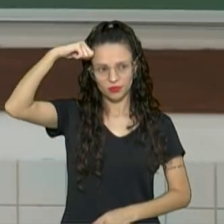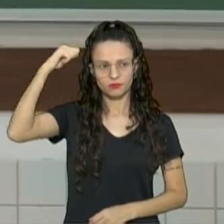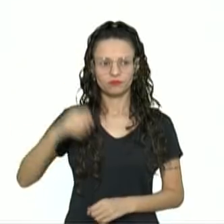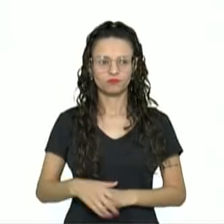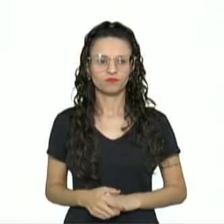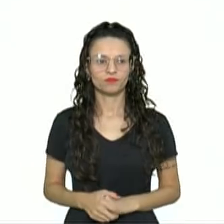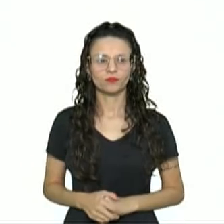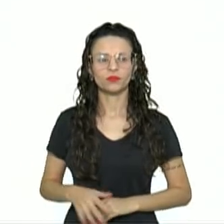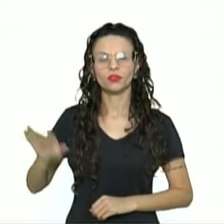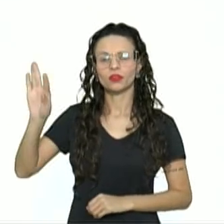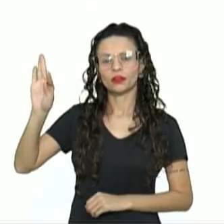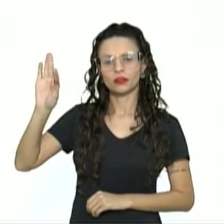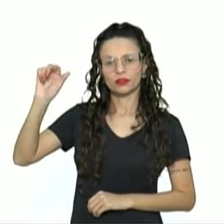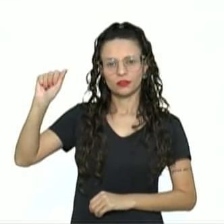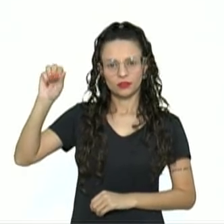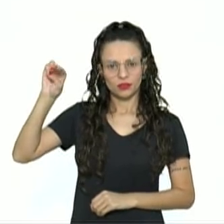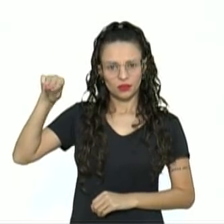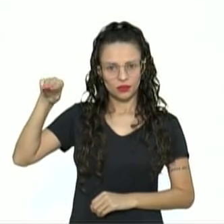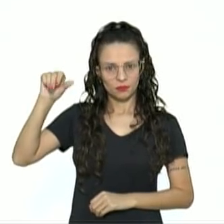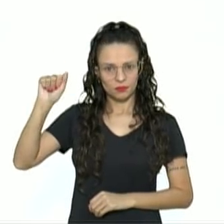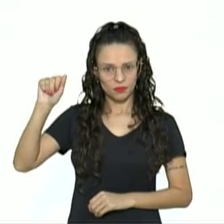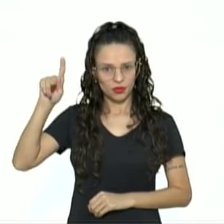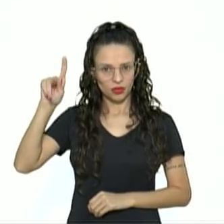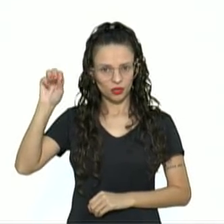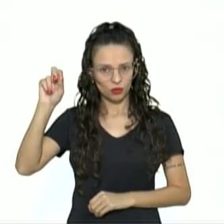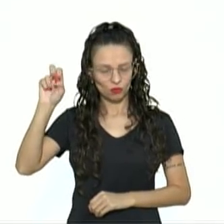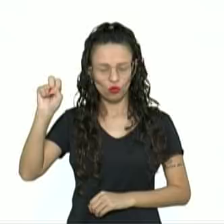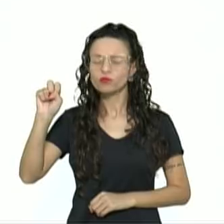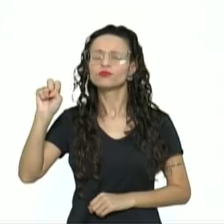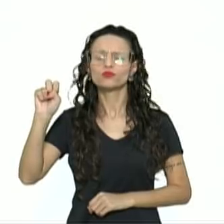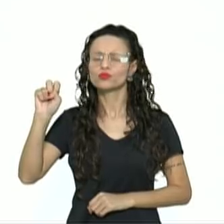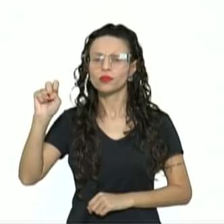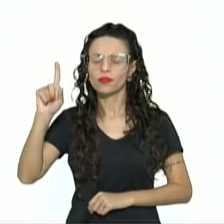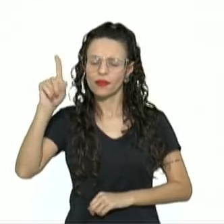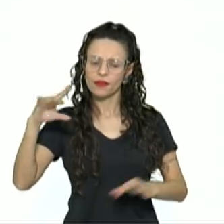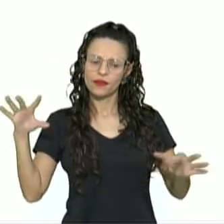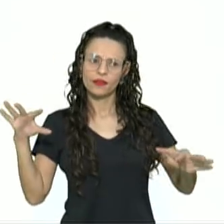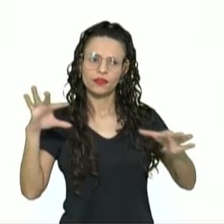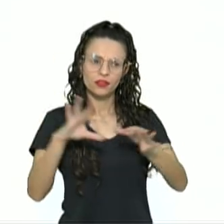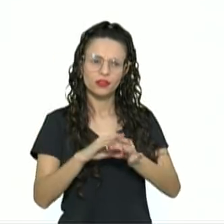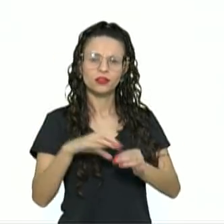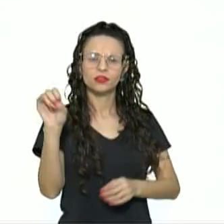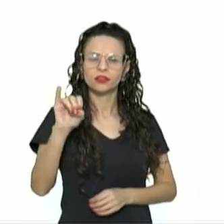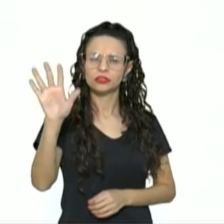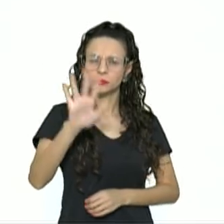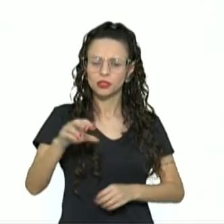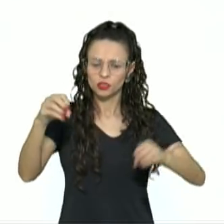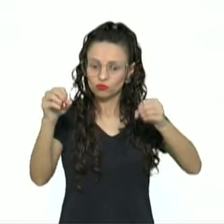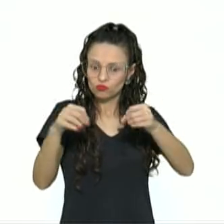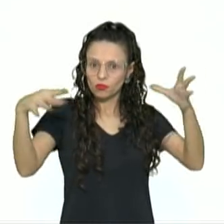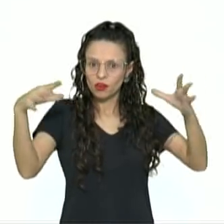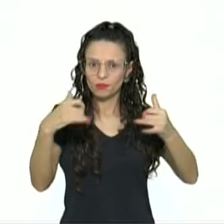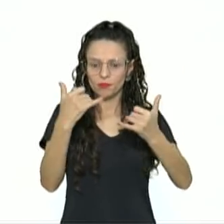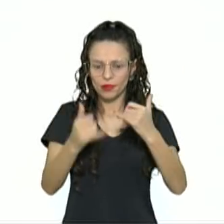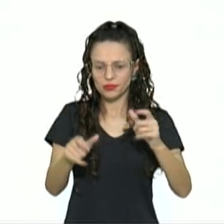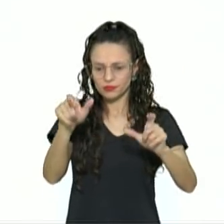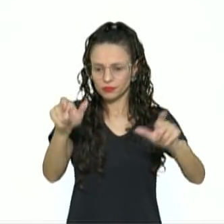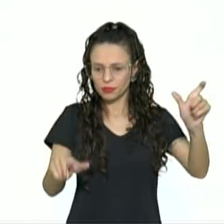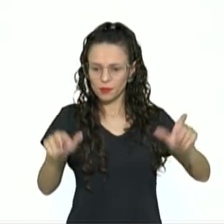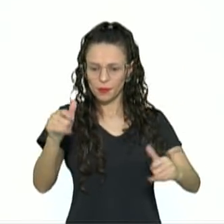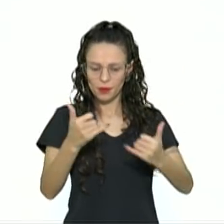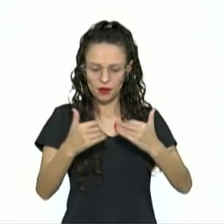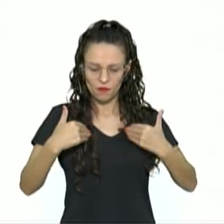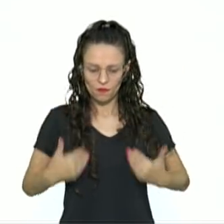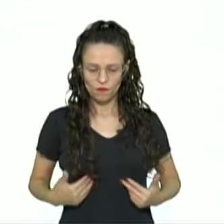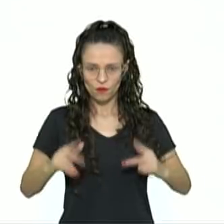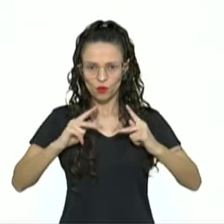Então, tamacós. Nas culturas indígenas, são figuras mágicas, seres em formas de homem, que podem proteger ou destruir,